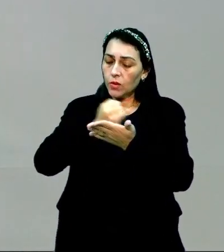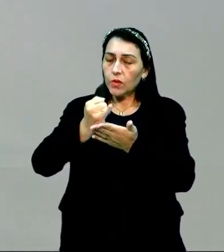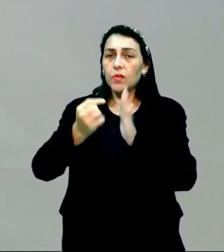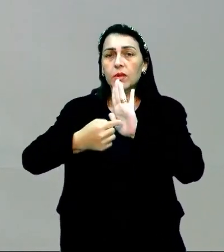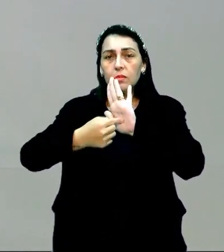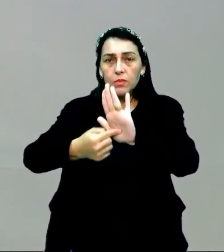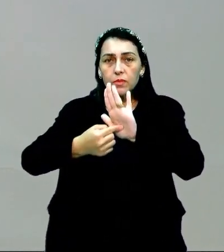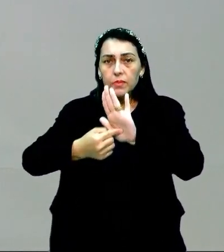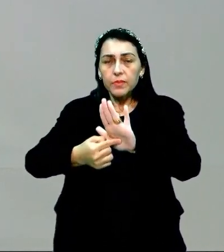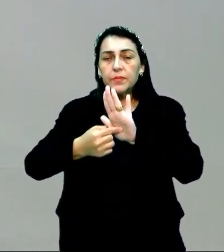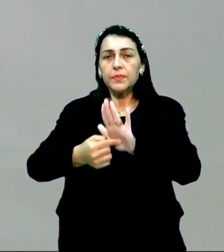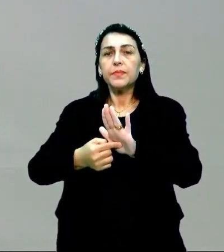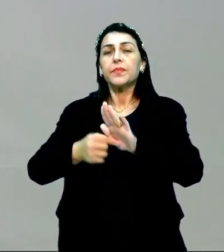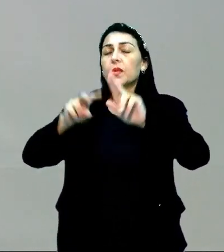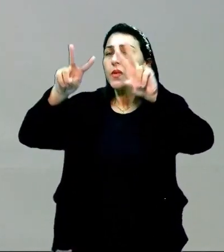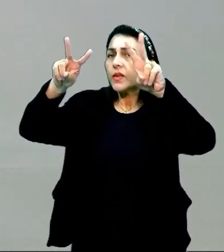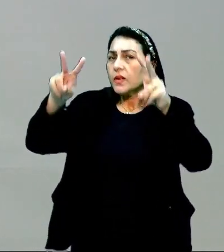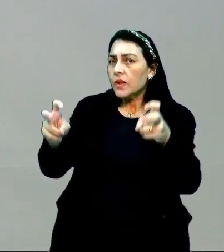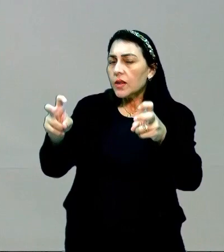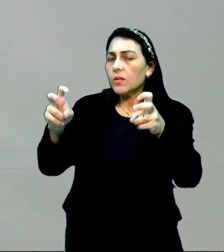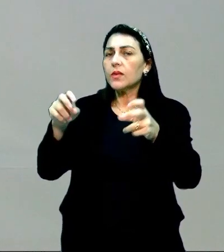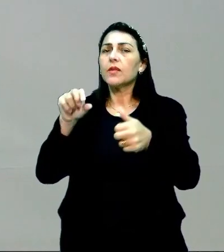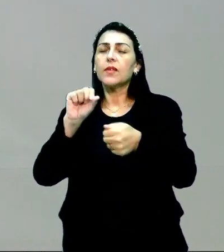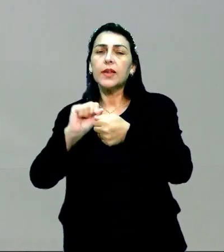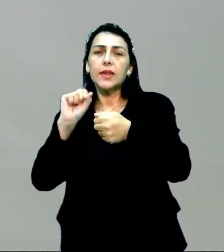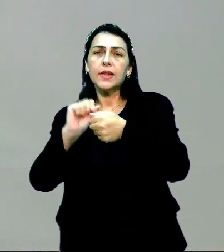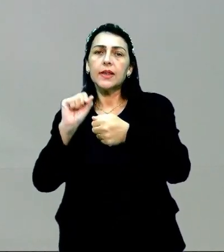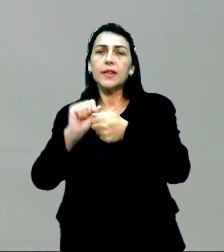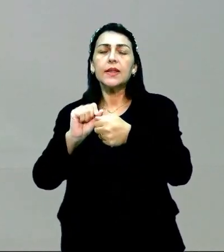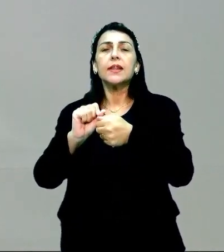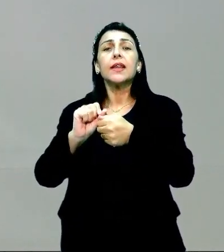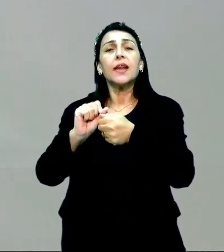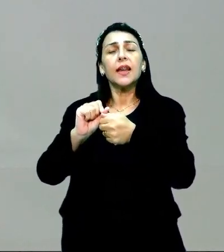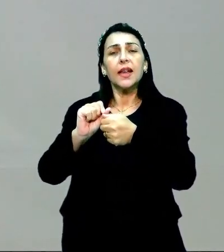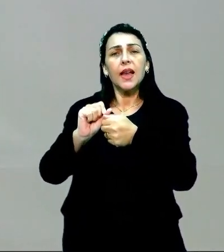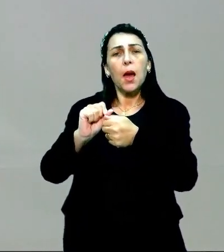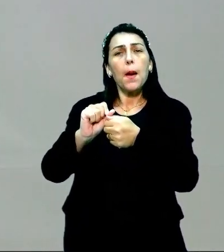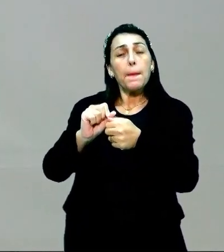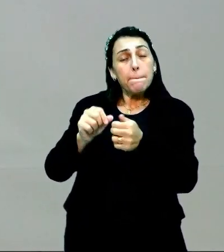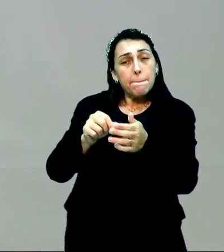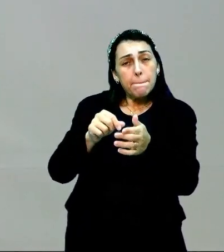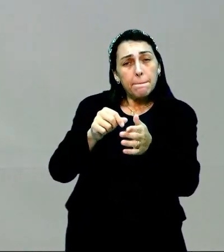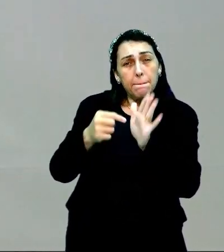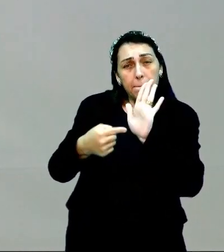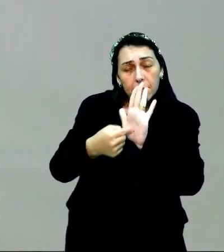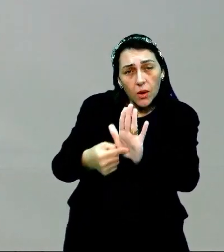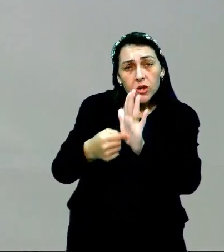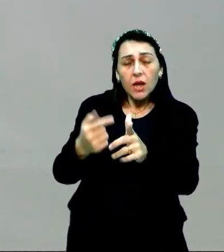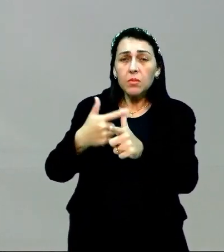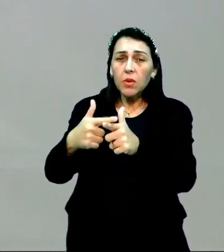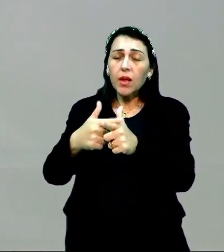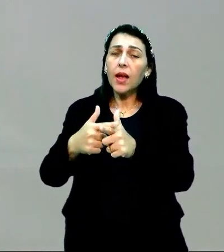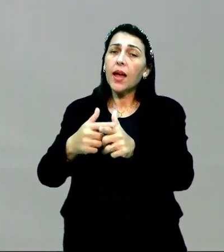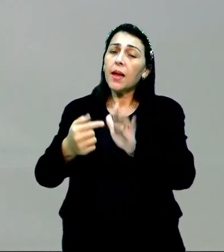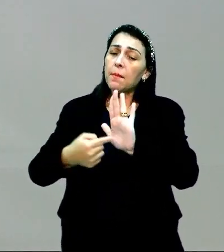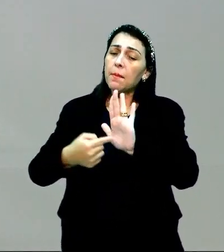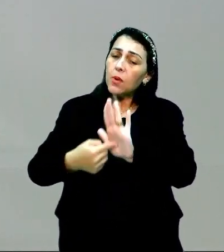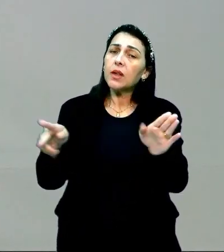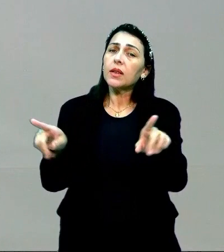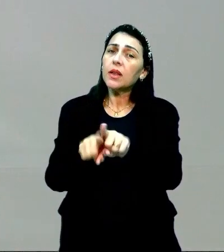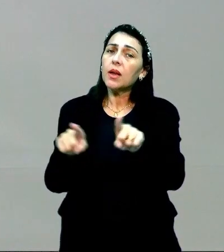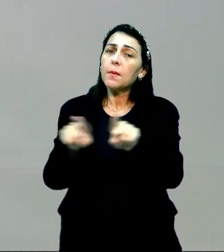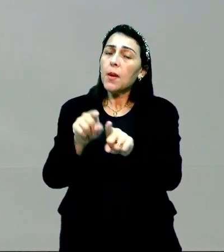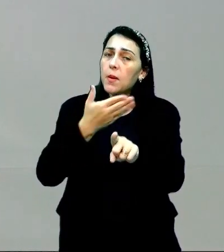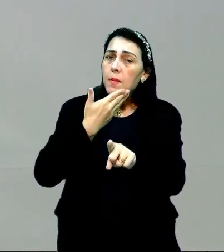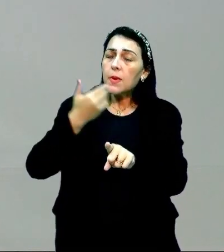for apresentar o seu tema, que você for fazer a sua problemática e apresentar os seus argumentos, você vai utilizar uma coisa que você